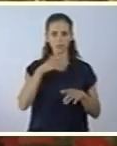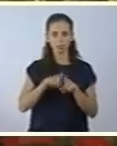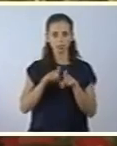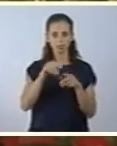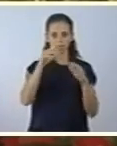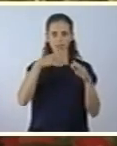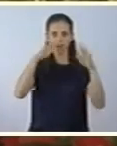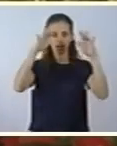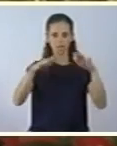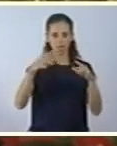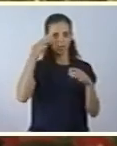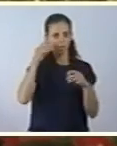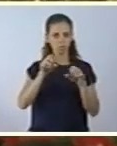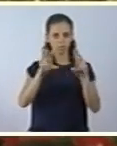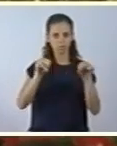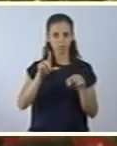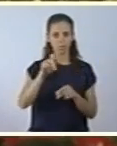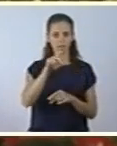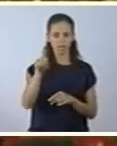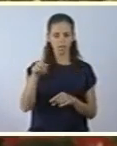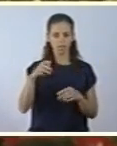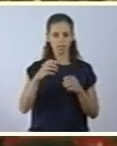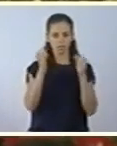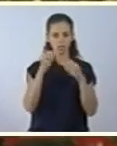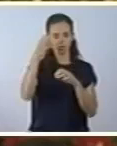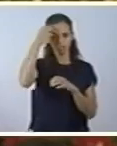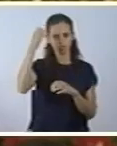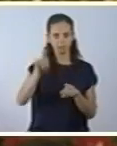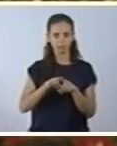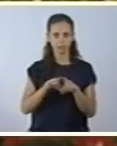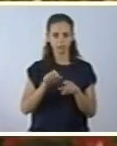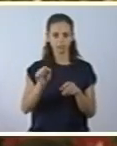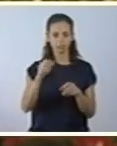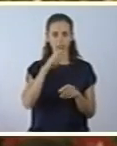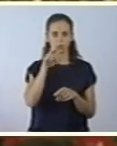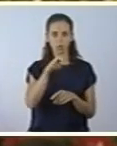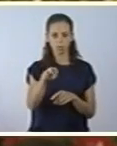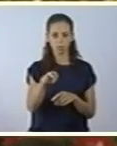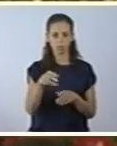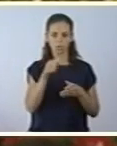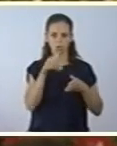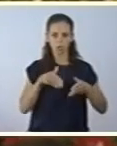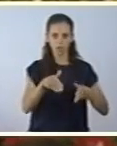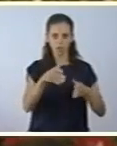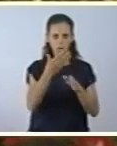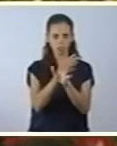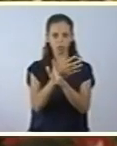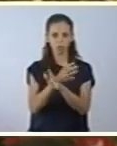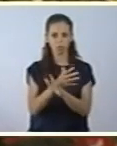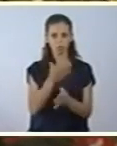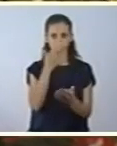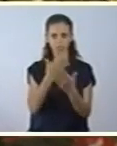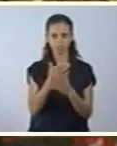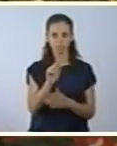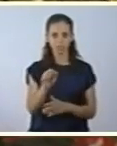a neve e os cabelos como a lã pura. O seu trono eram chamas de fogo, com rodas de lume vivo. Um rio de fogo corria, irrompendo diante